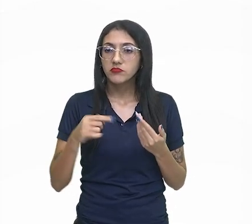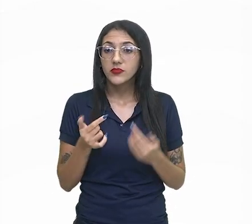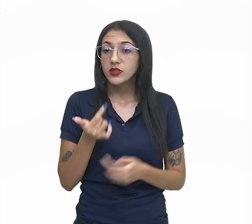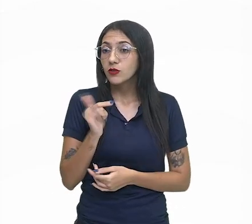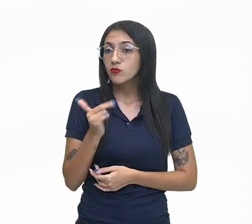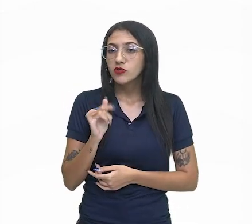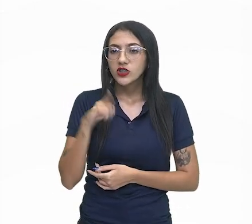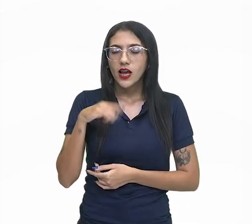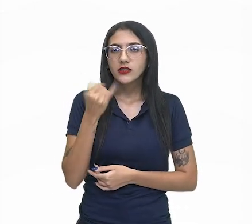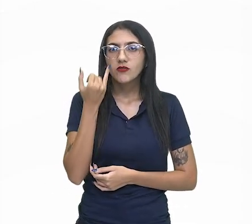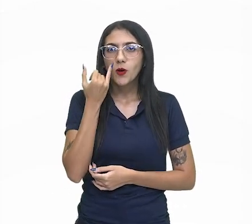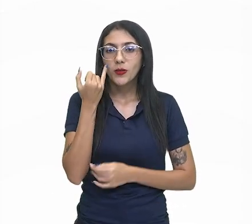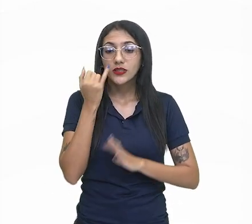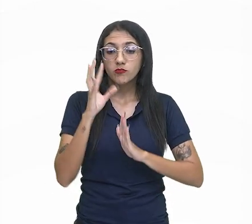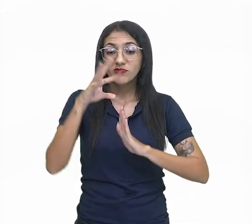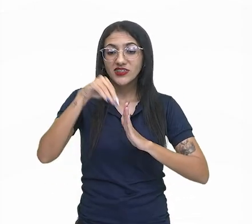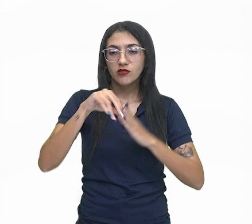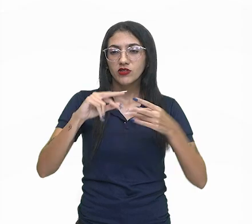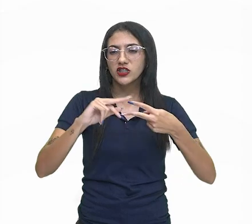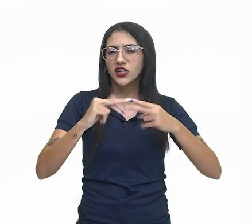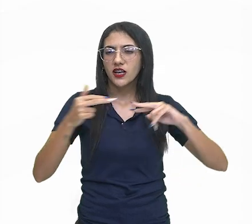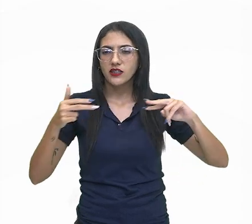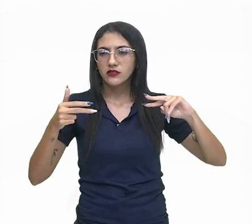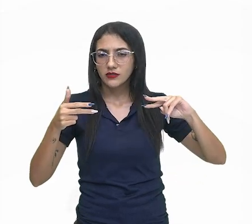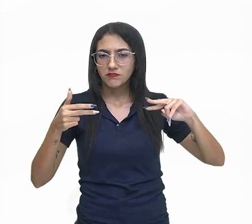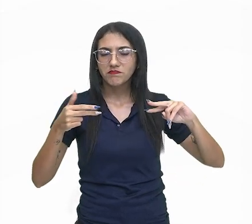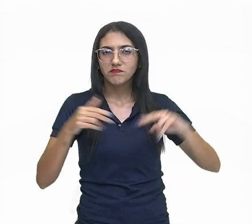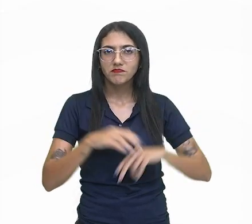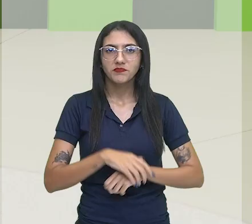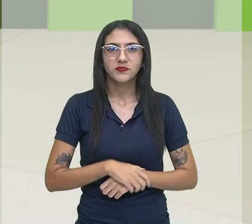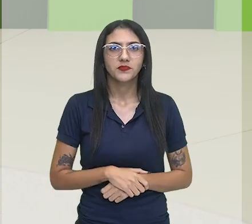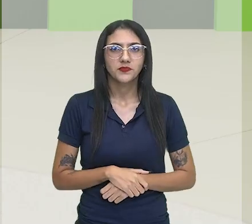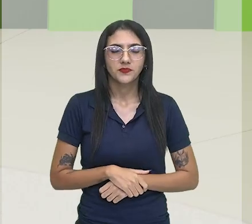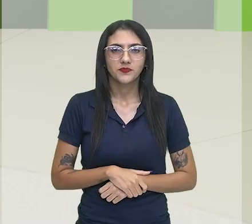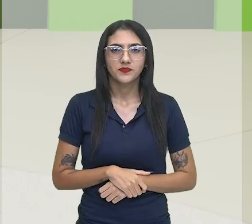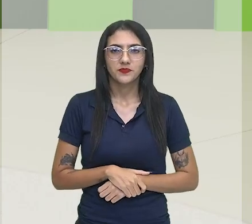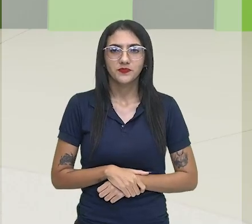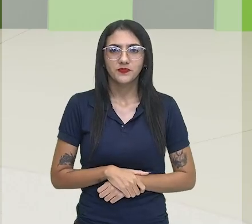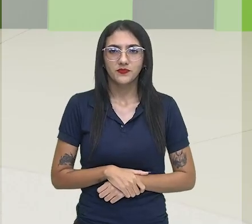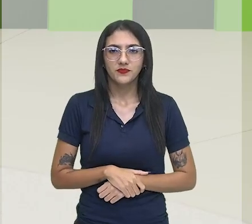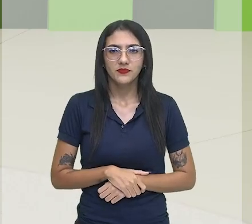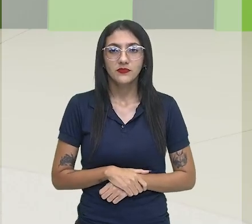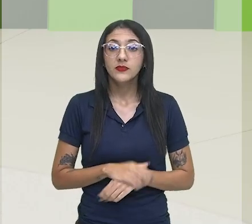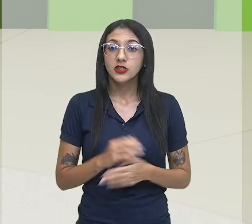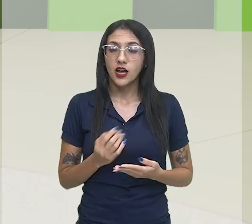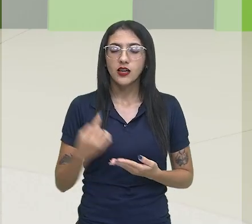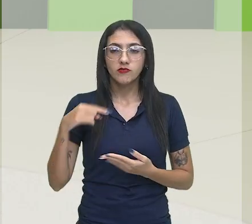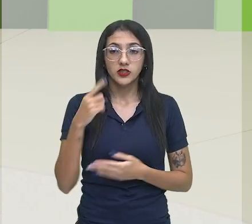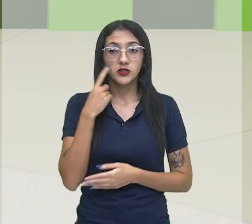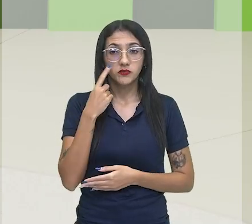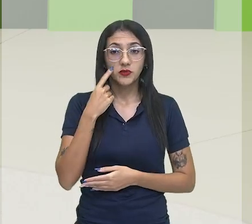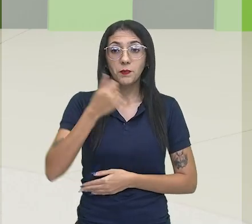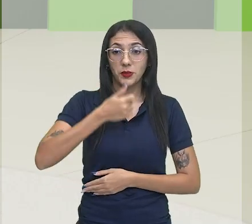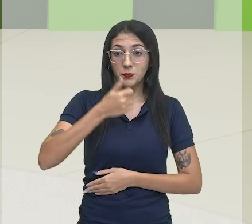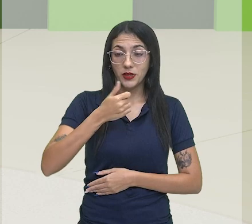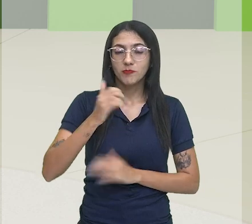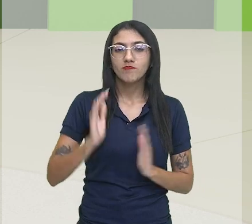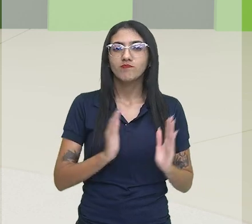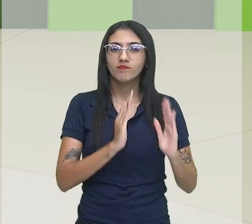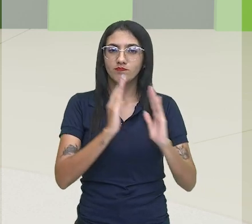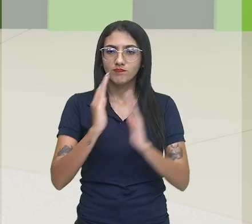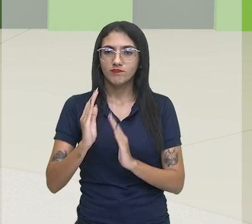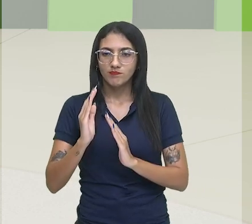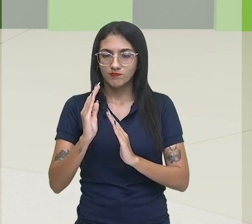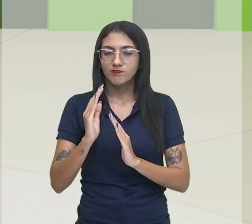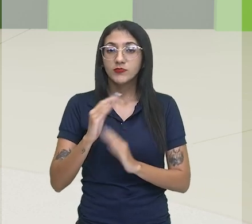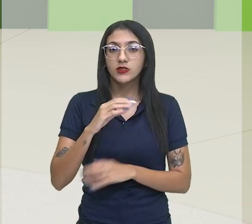dessa informação na genética. Tudo bem? Então, nós vimos aí a primeira, que foi o lamarquismo. Vamos agora para a segunda,